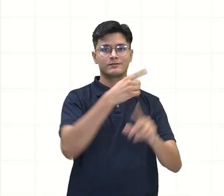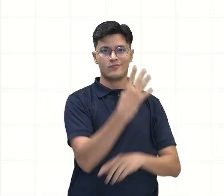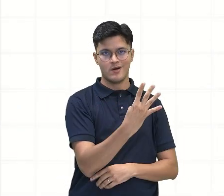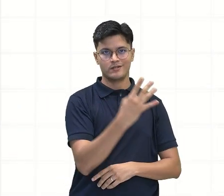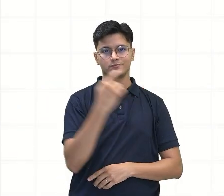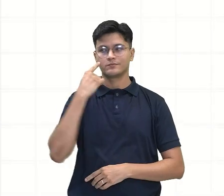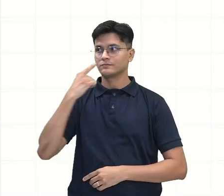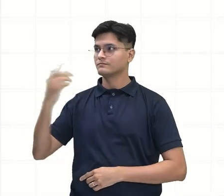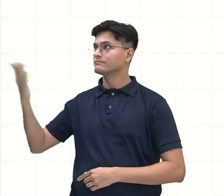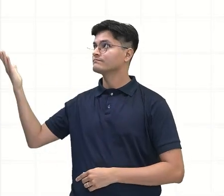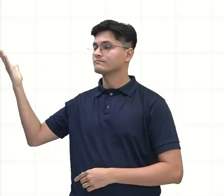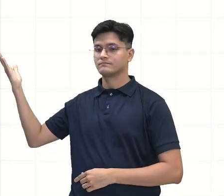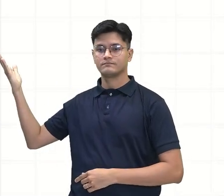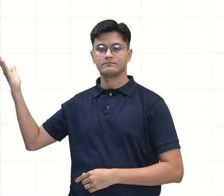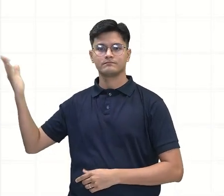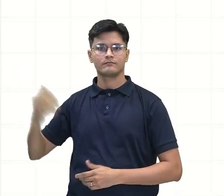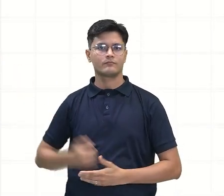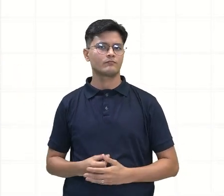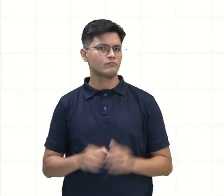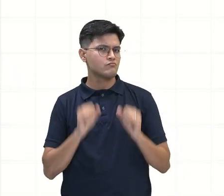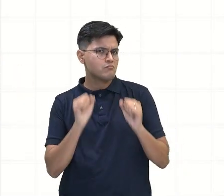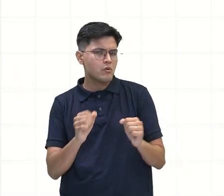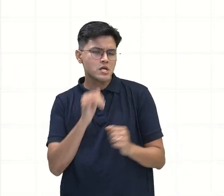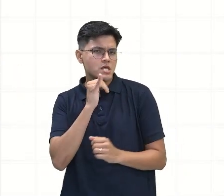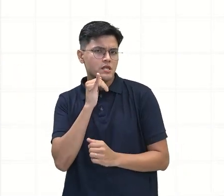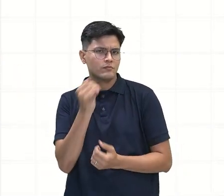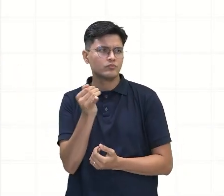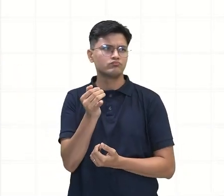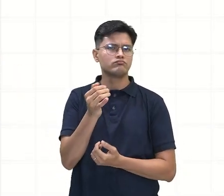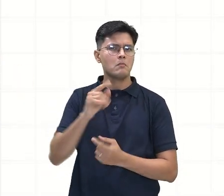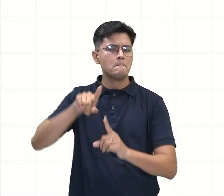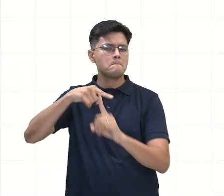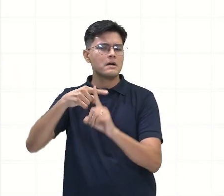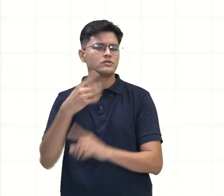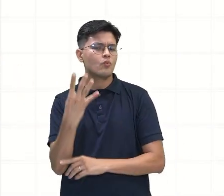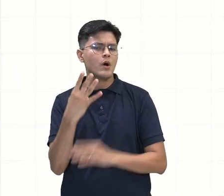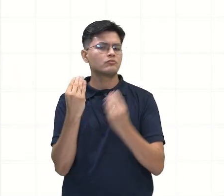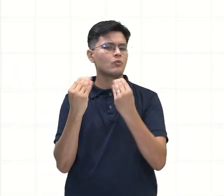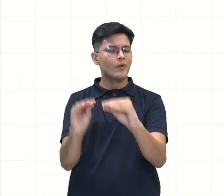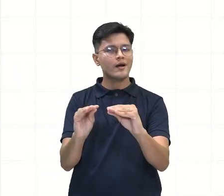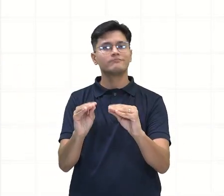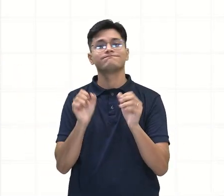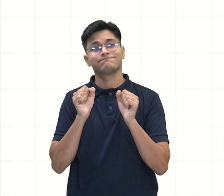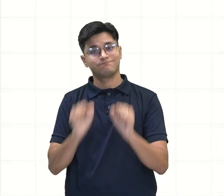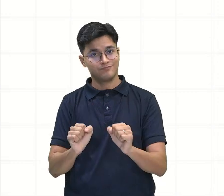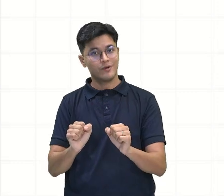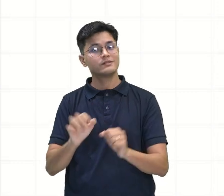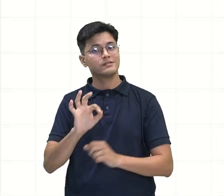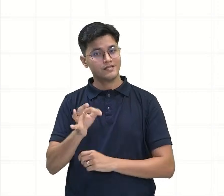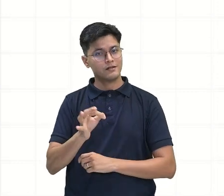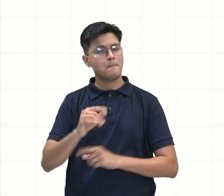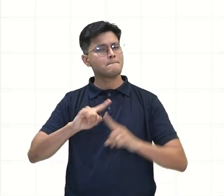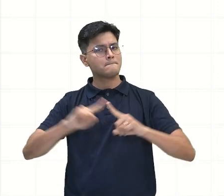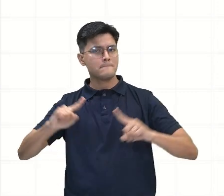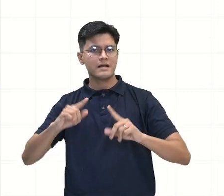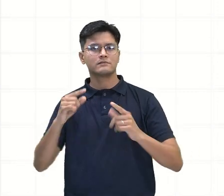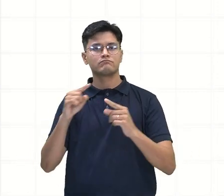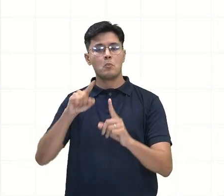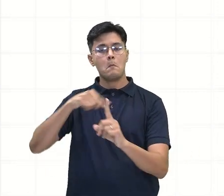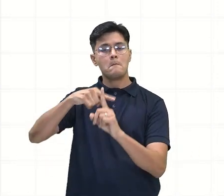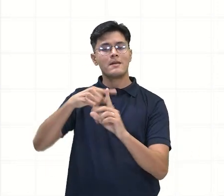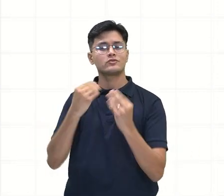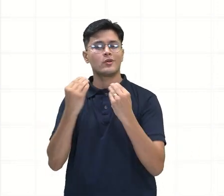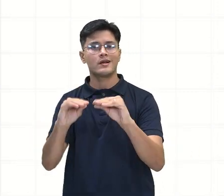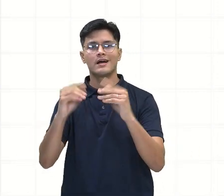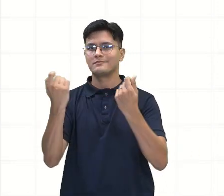4. Posso falar mais 4 também, professor? Pode. Então, menos 8 dividido por mais 4. Então, a